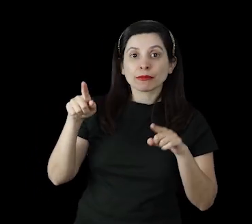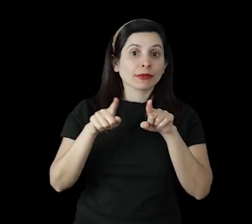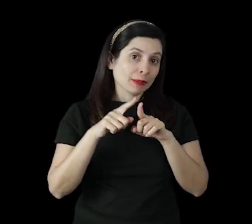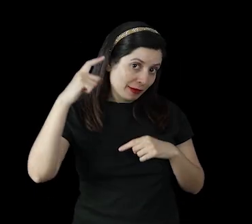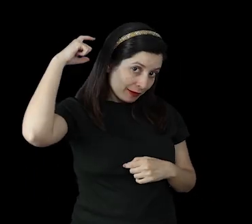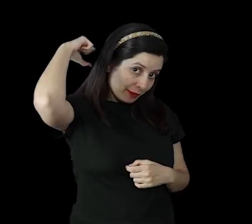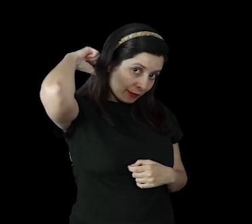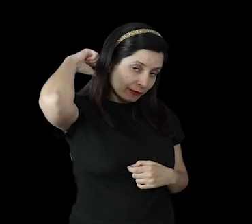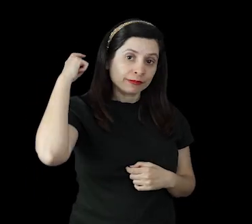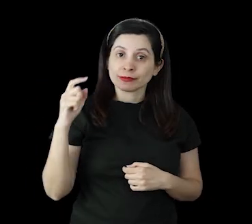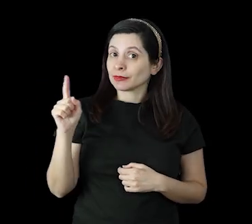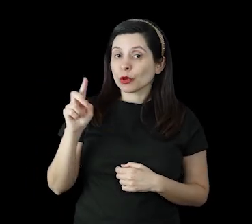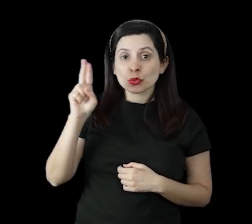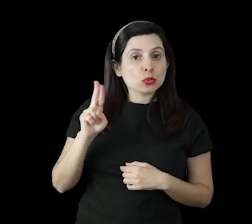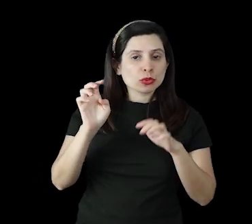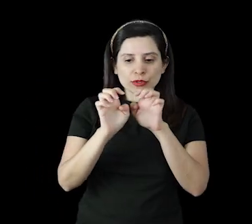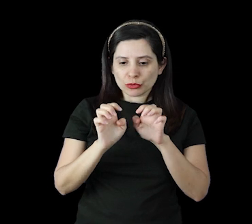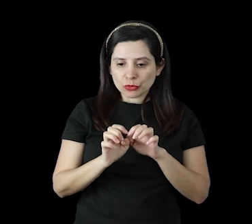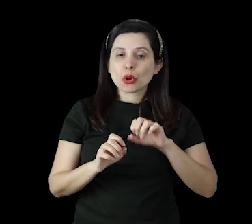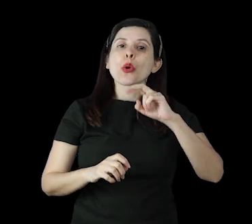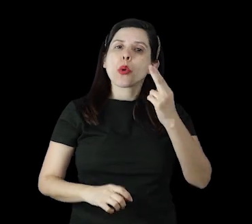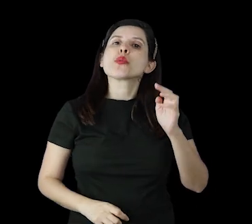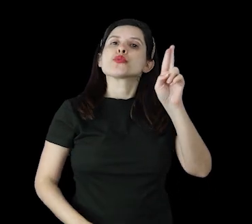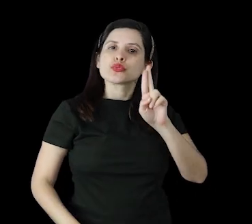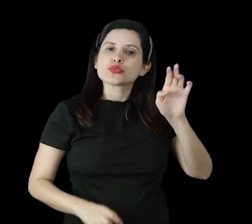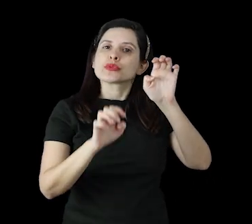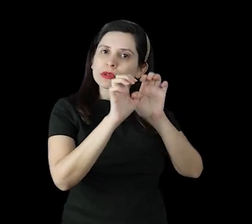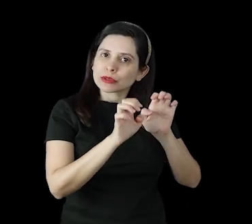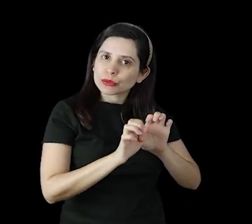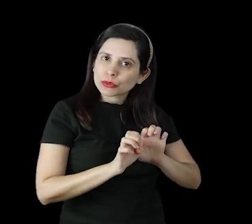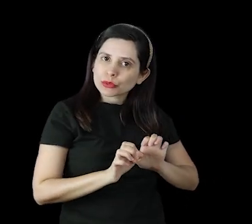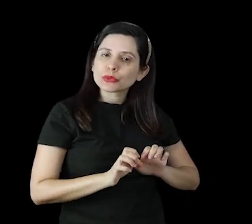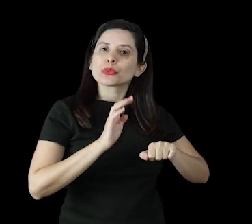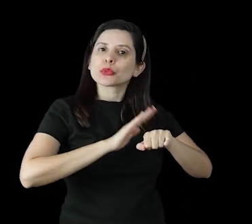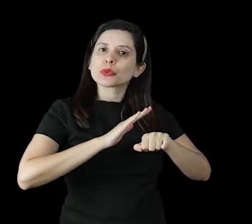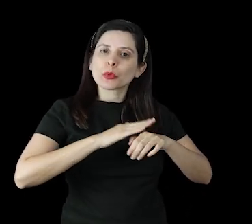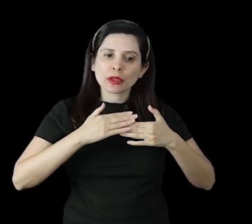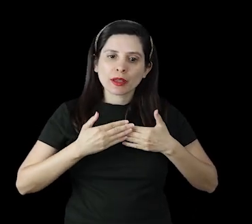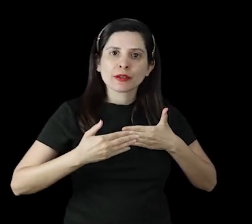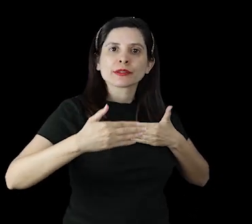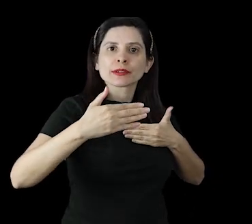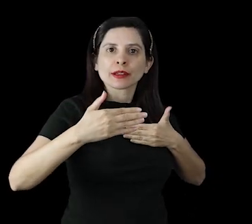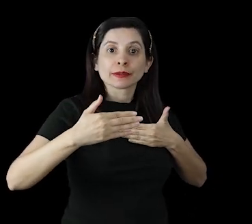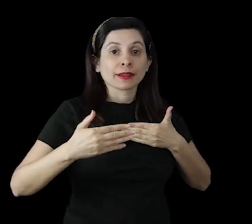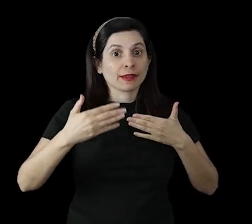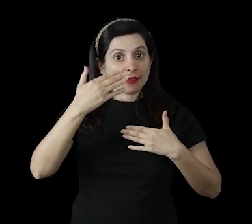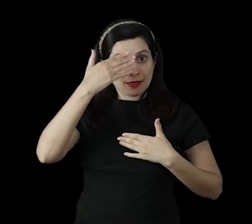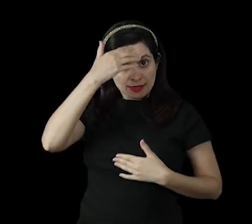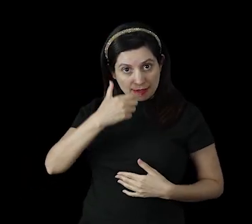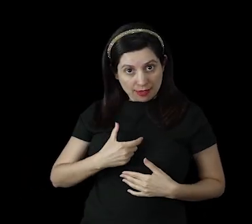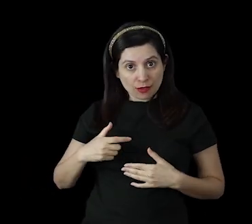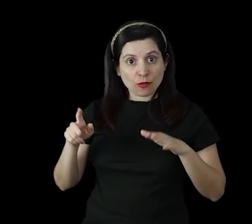que a gente não use estruturas e que a gente usa essa estrutura no momento mais avançado, né? Eu mesmo, para